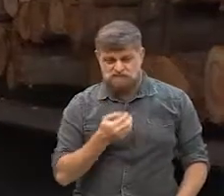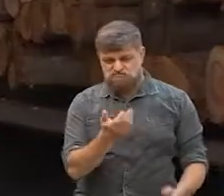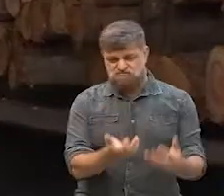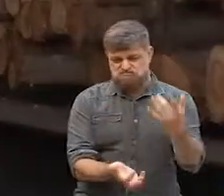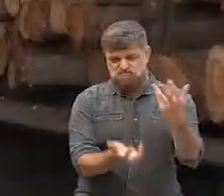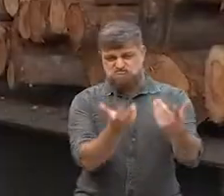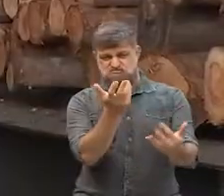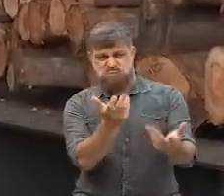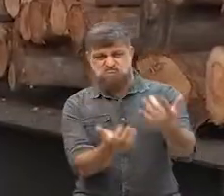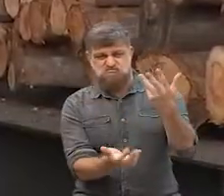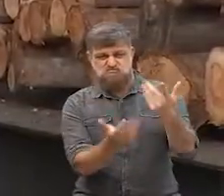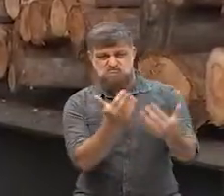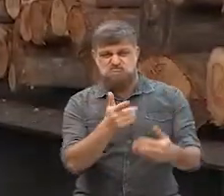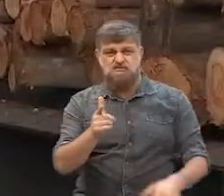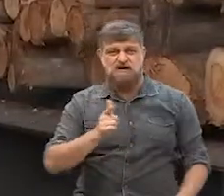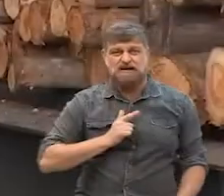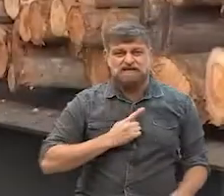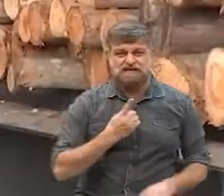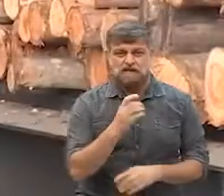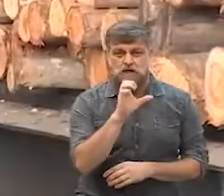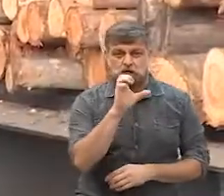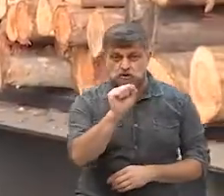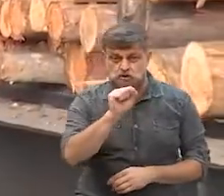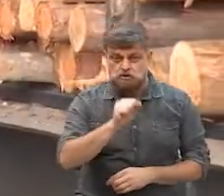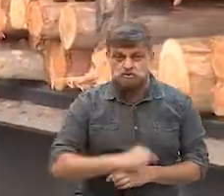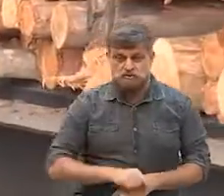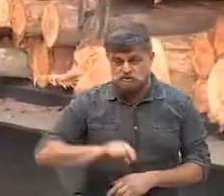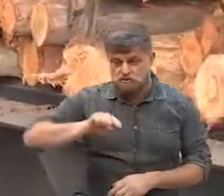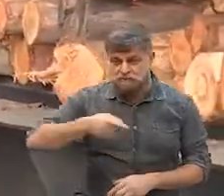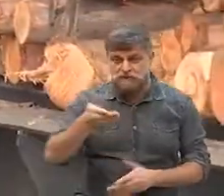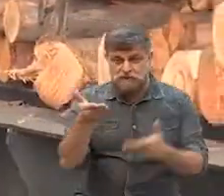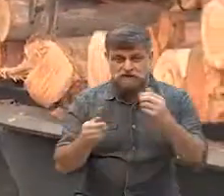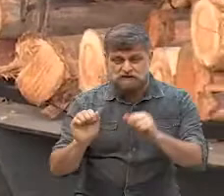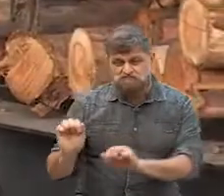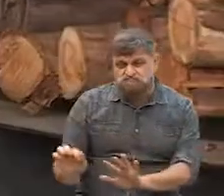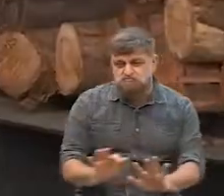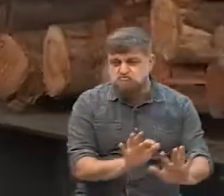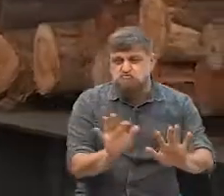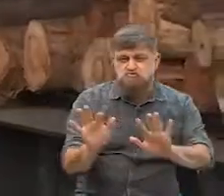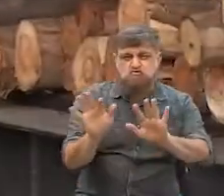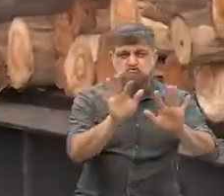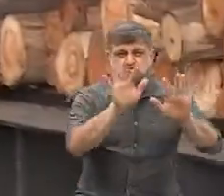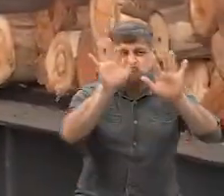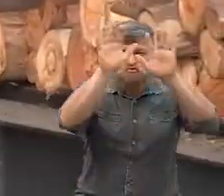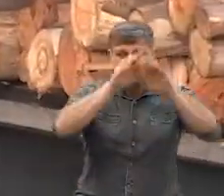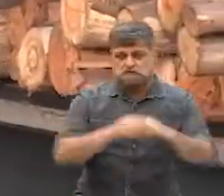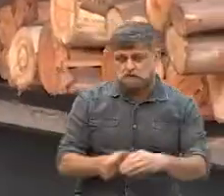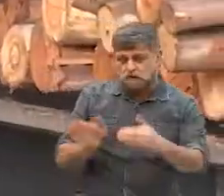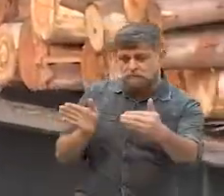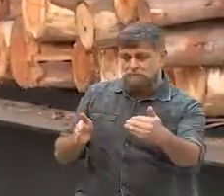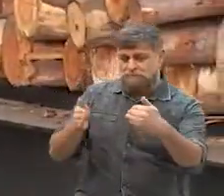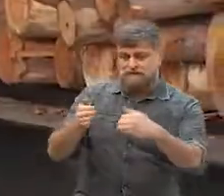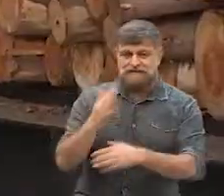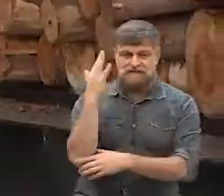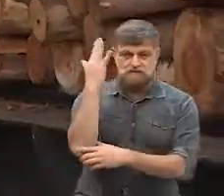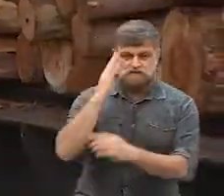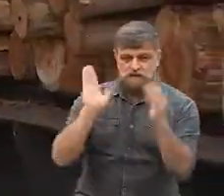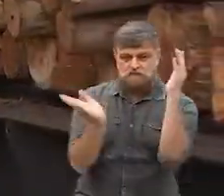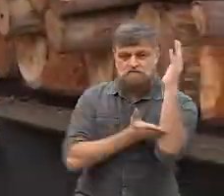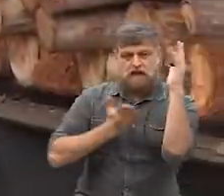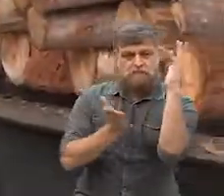nunca, produz 18 toneladas de vapor por hora. São milhares de toras de eucaliptos advindos